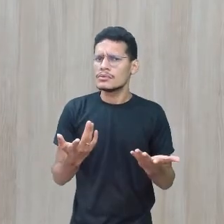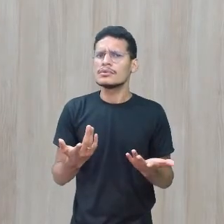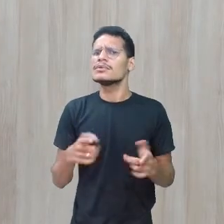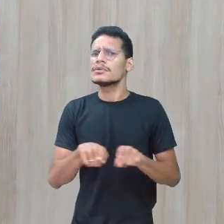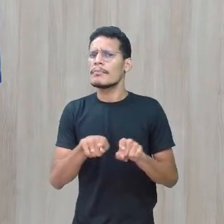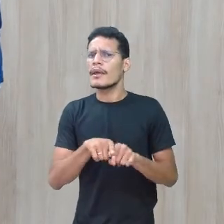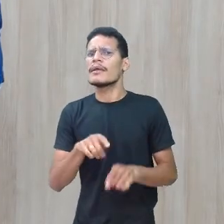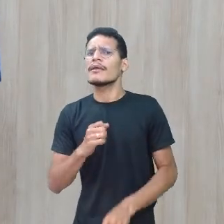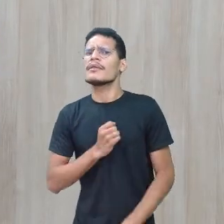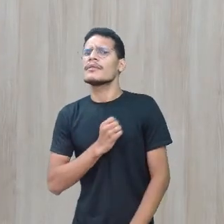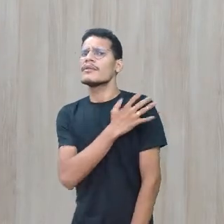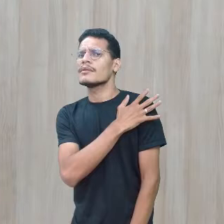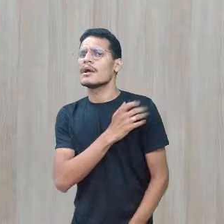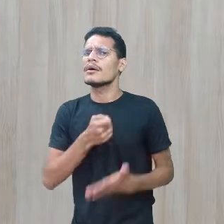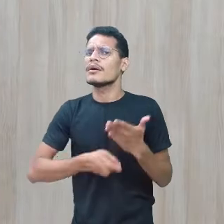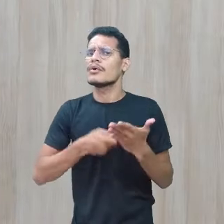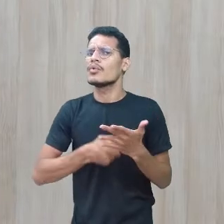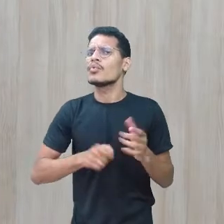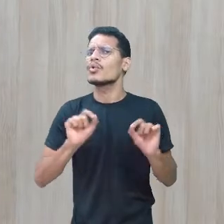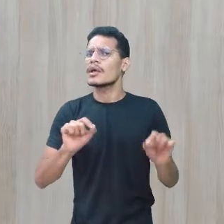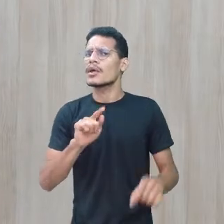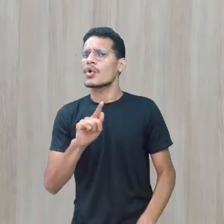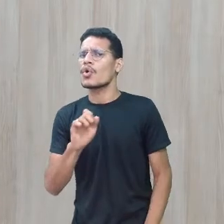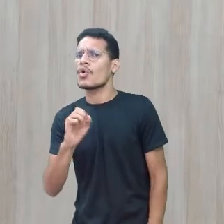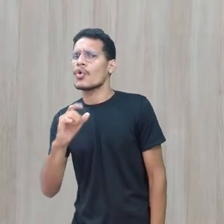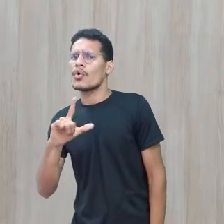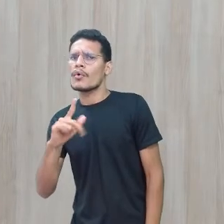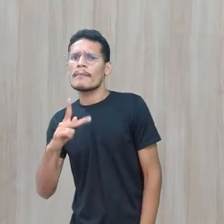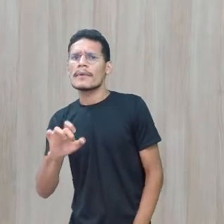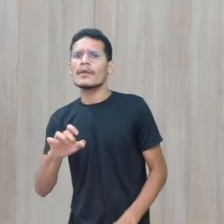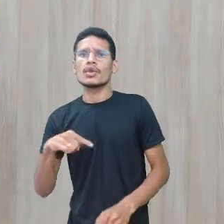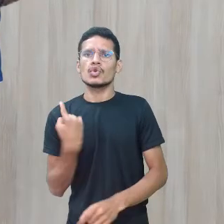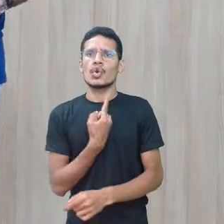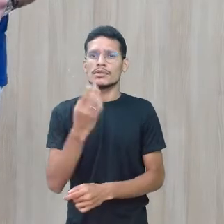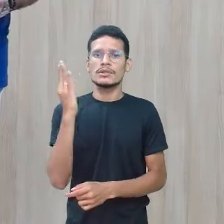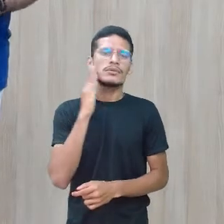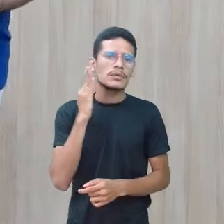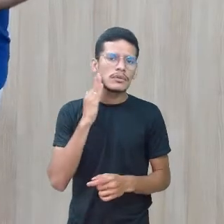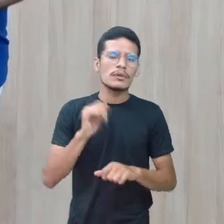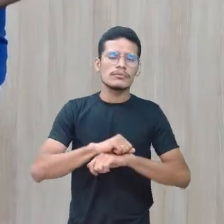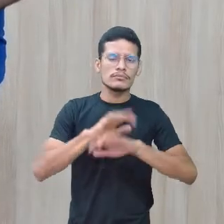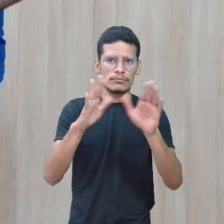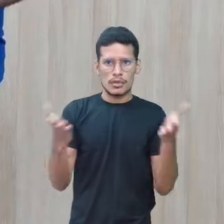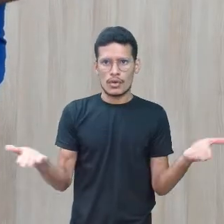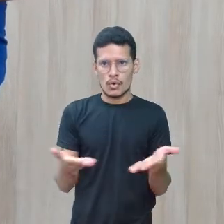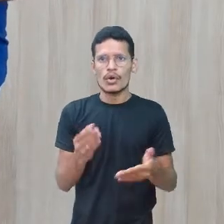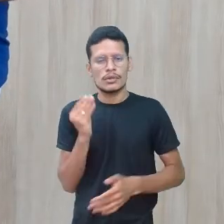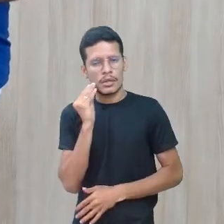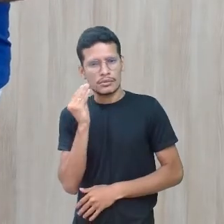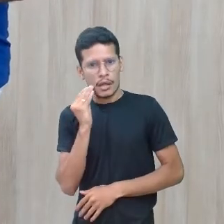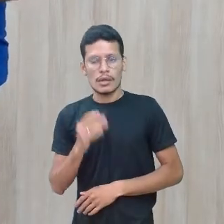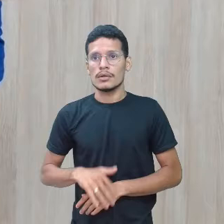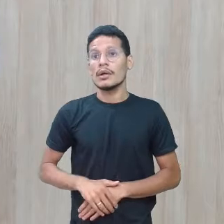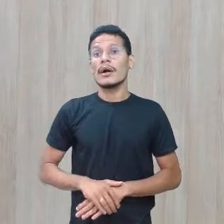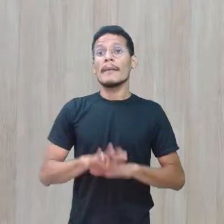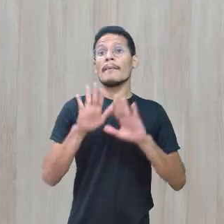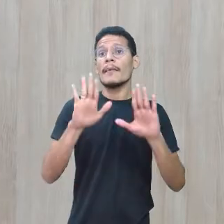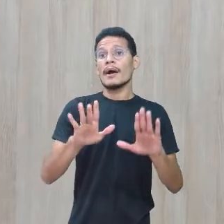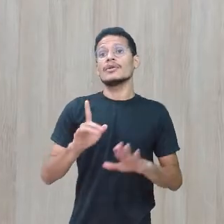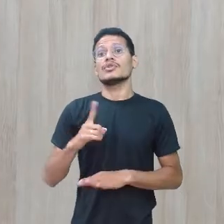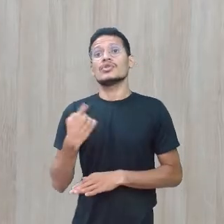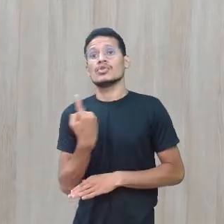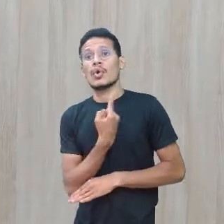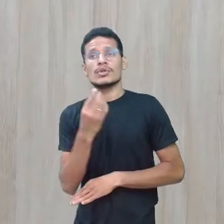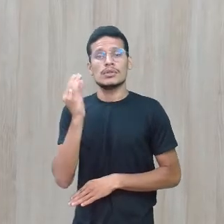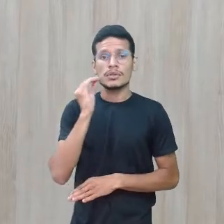foi a ditadura militar? Então, a gente vai tentar entender um pouquinho sobre isso, ok? Mas para isso, a gente vai